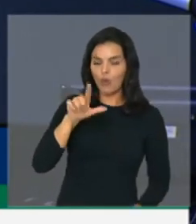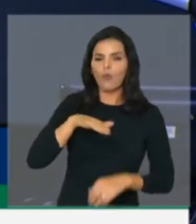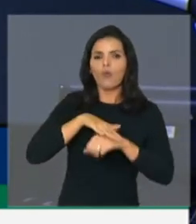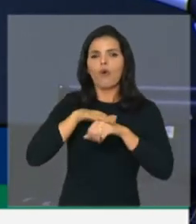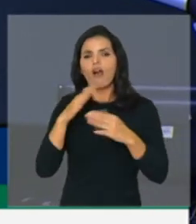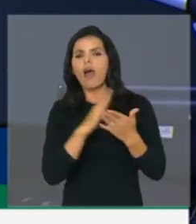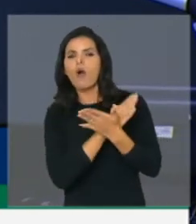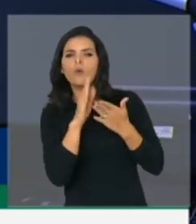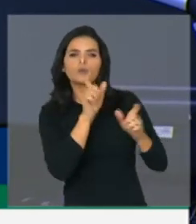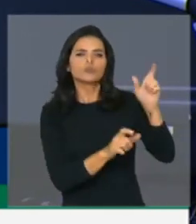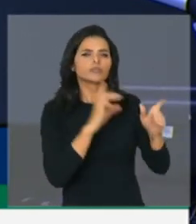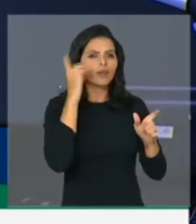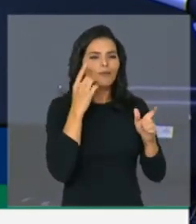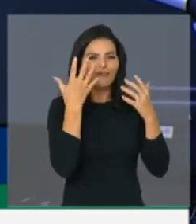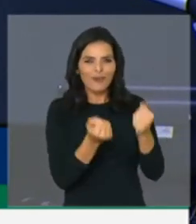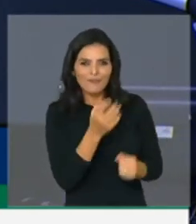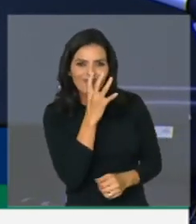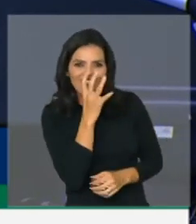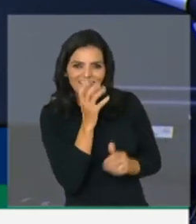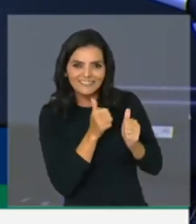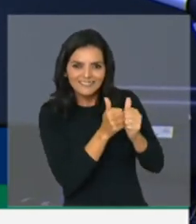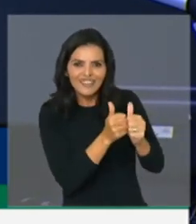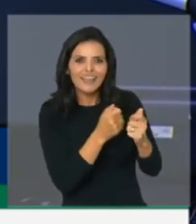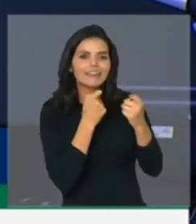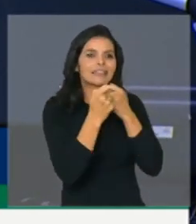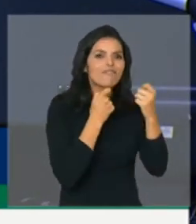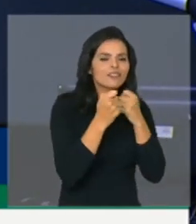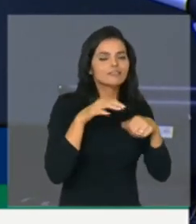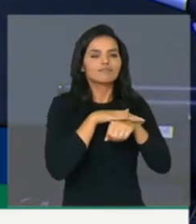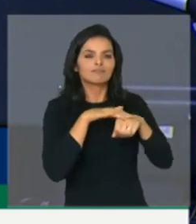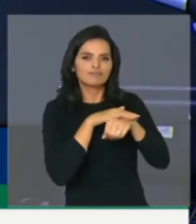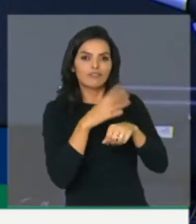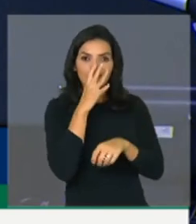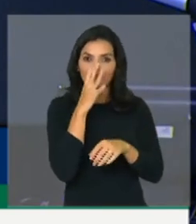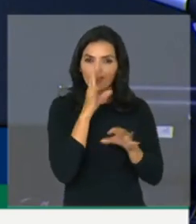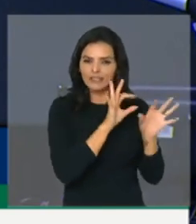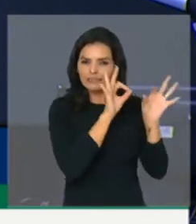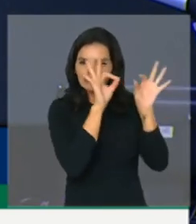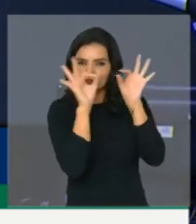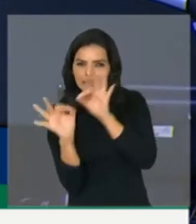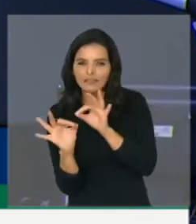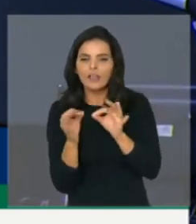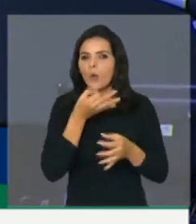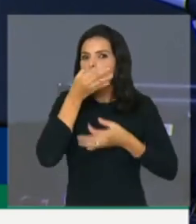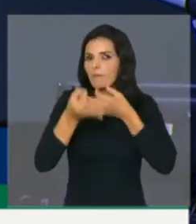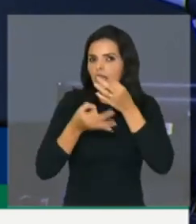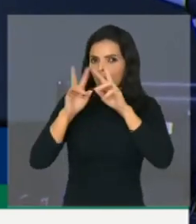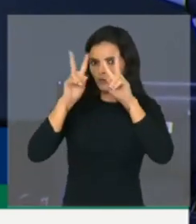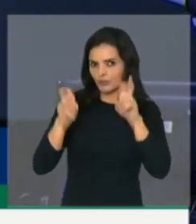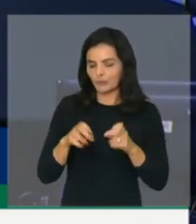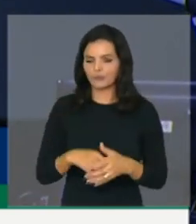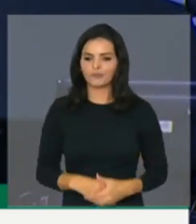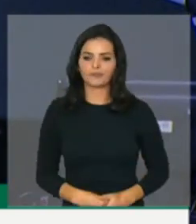deputados, a gente vai acompanhar então essa conversa e você vai ter mais opiniões sobre esse assunto.